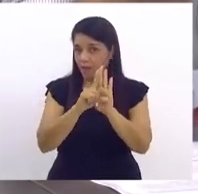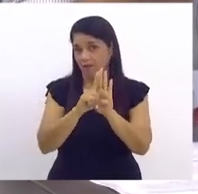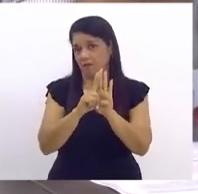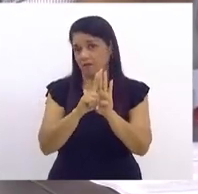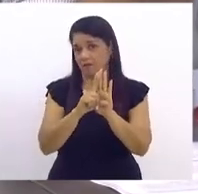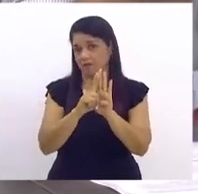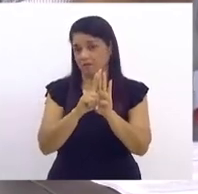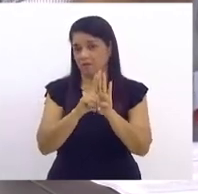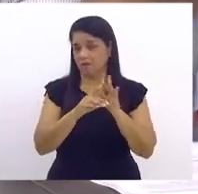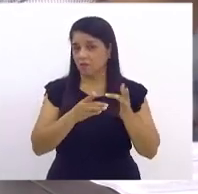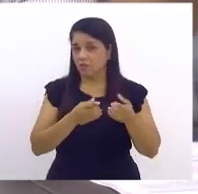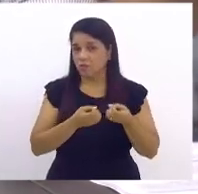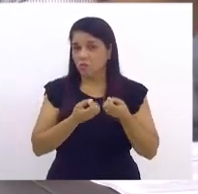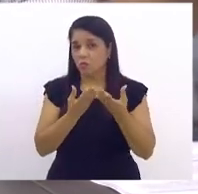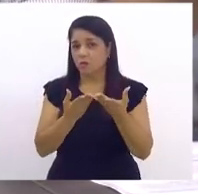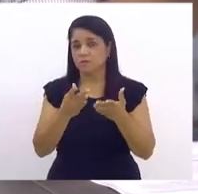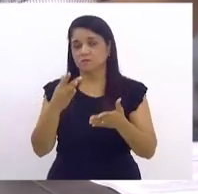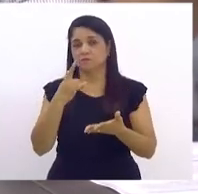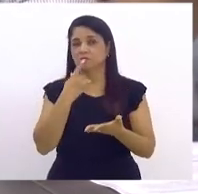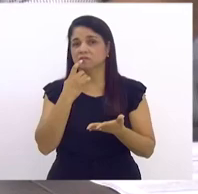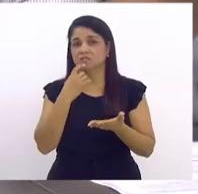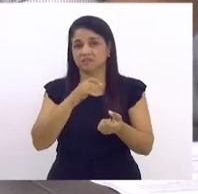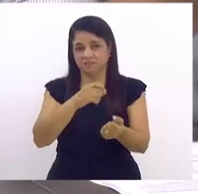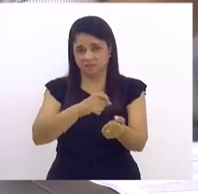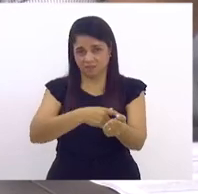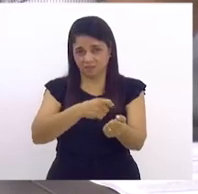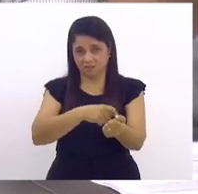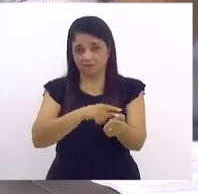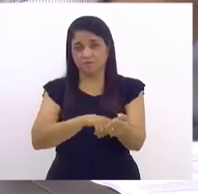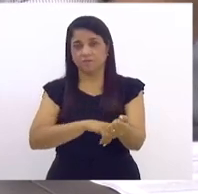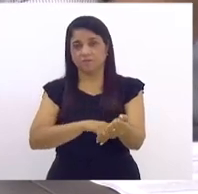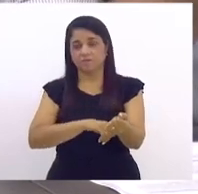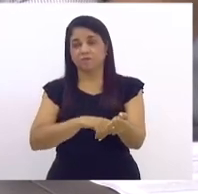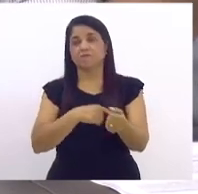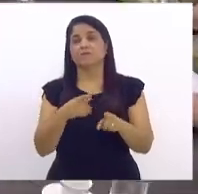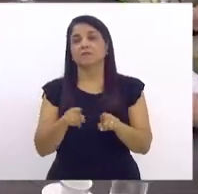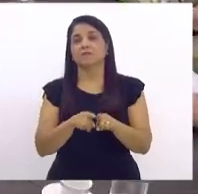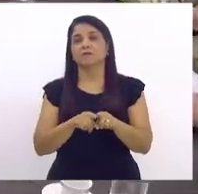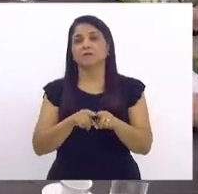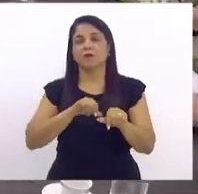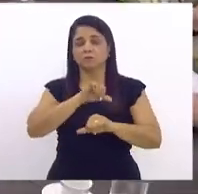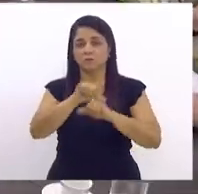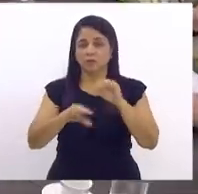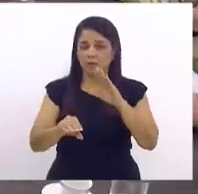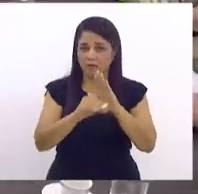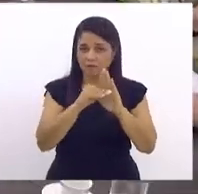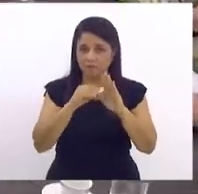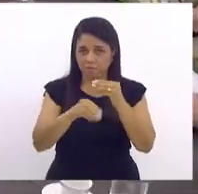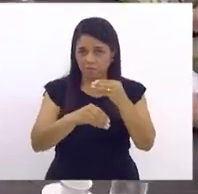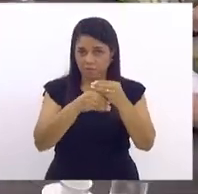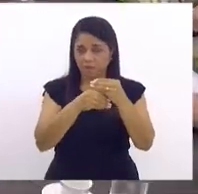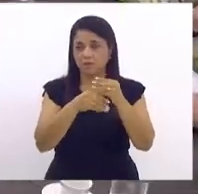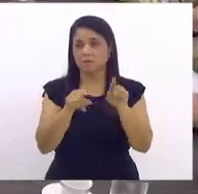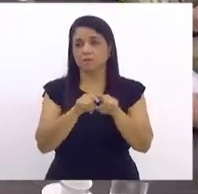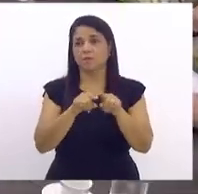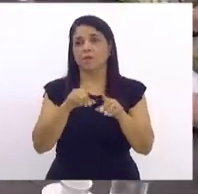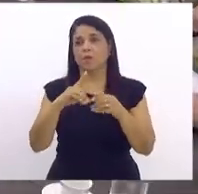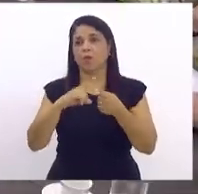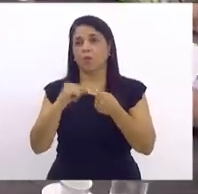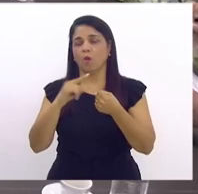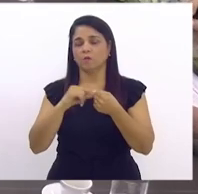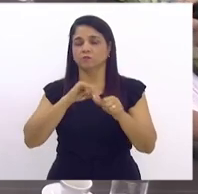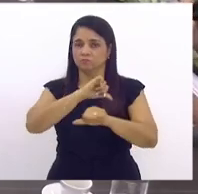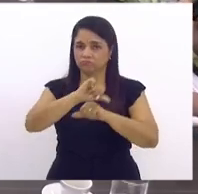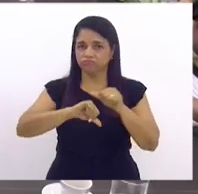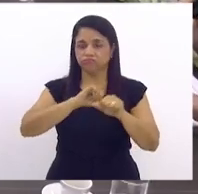à doação. Mas só para saber qual é que é a emenda. Alterei a emenda e alterei o artigo 1º, que estou transformando o projeto em